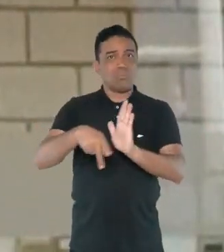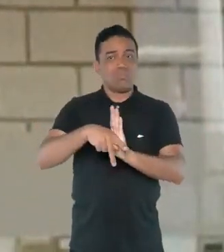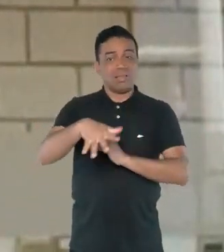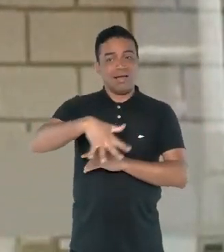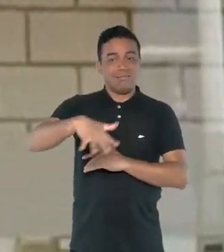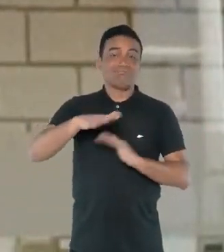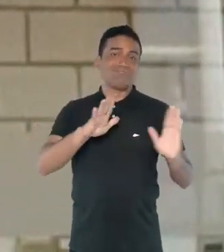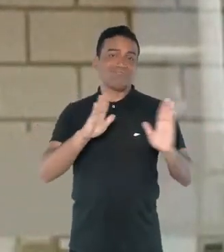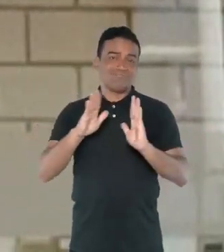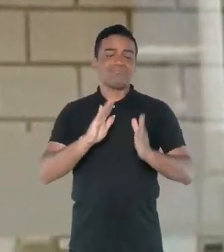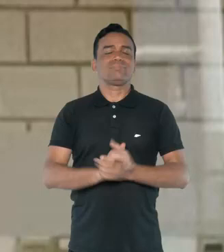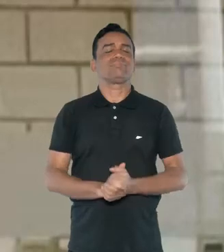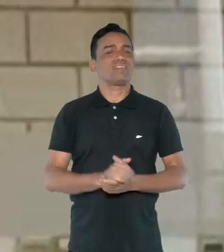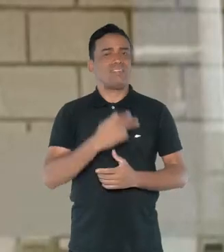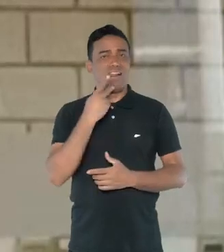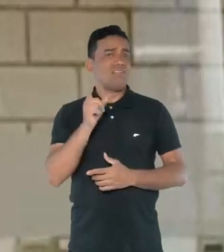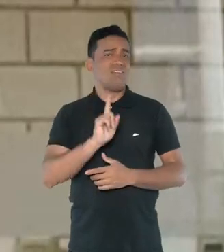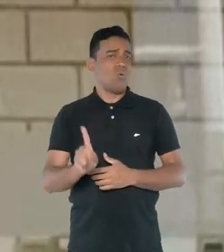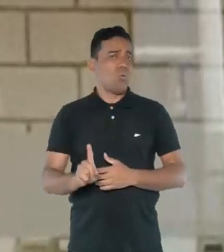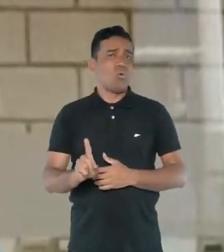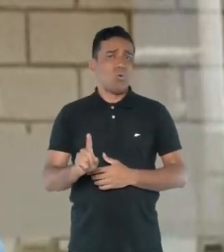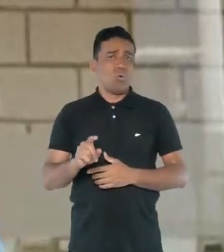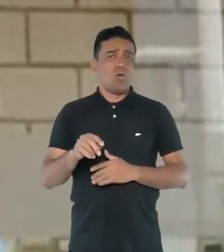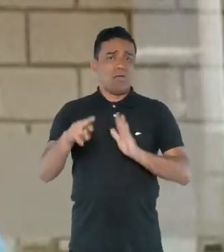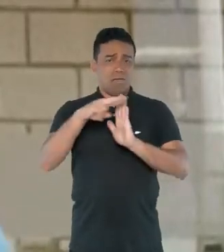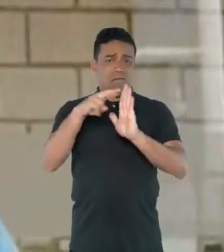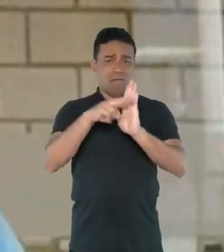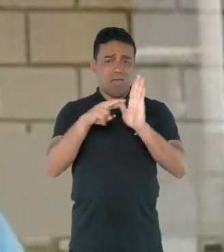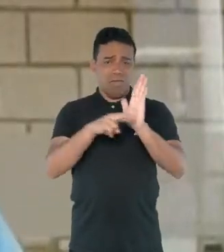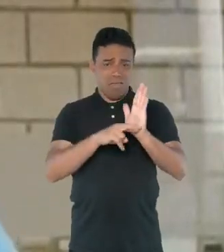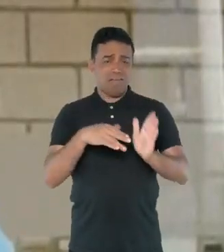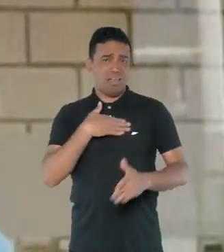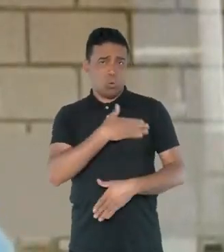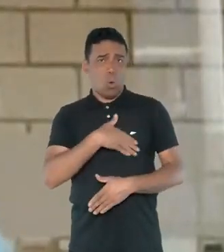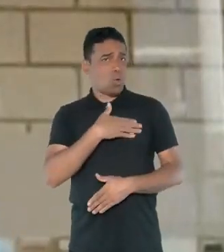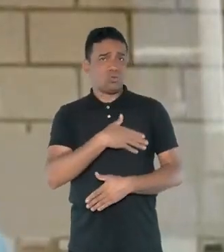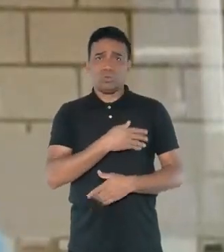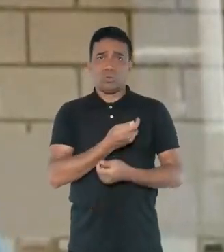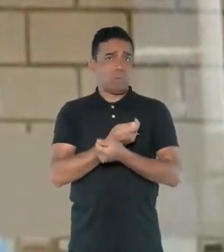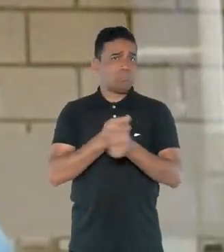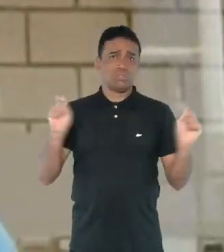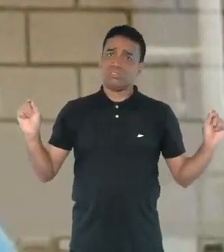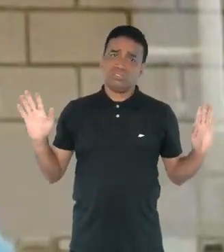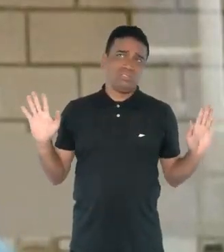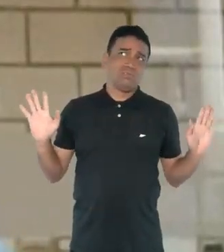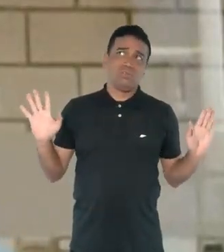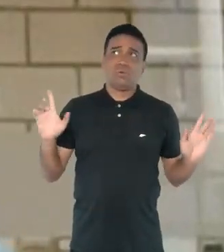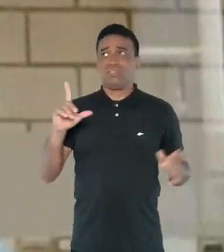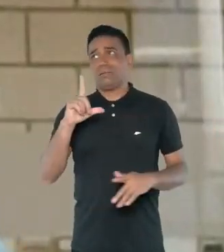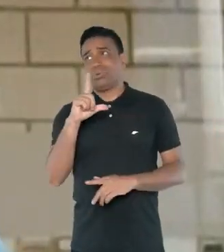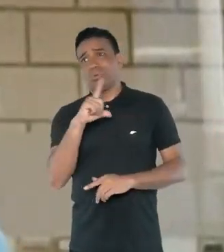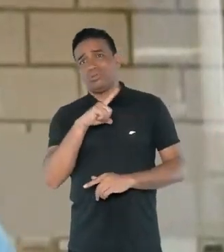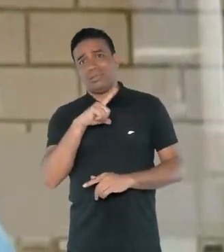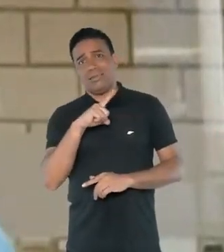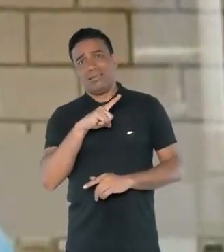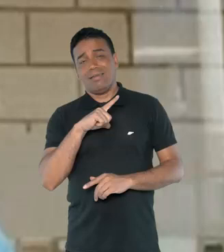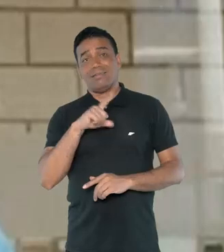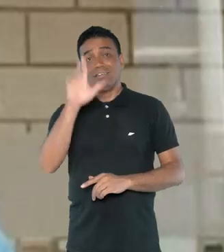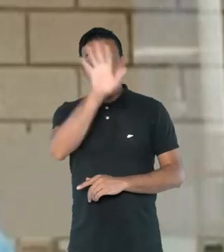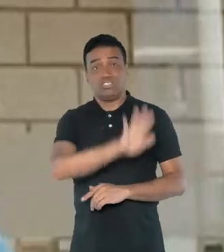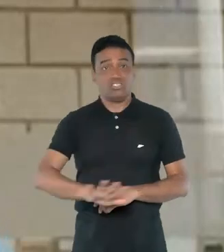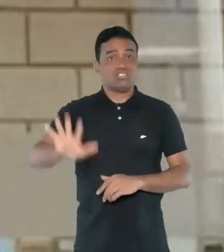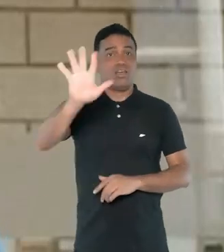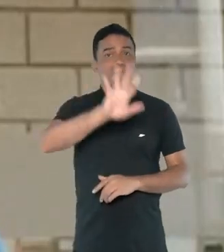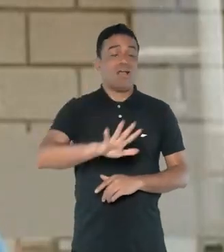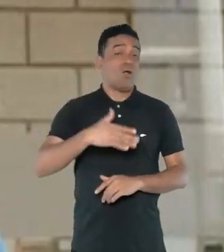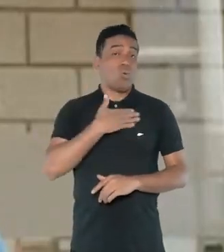época dele. Então, ele diz, não, um padrão de gosto, se não é possível você ter um universal,